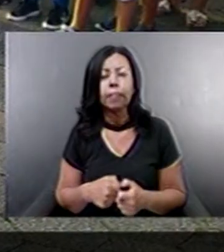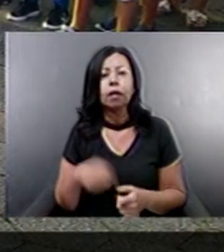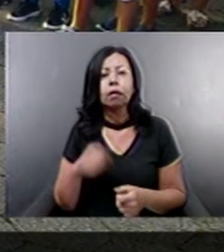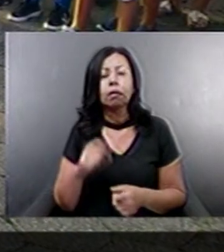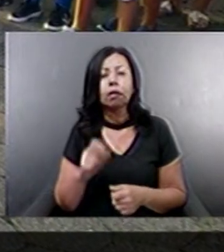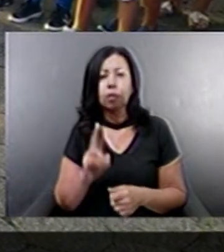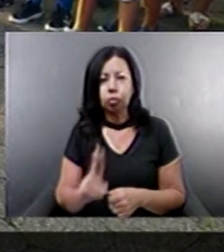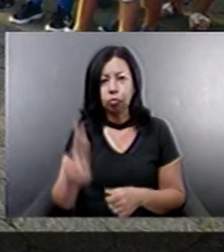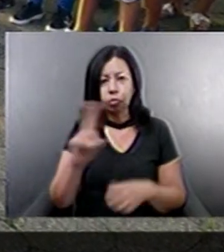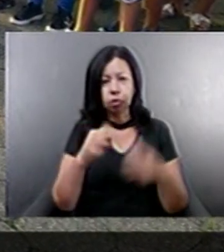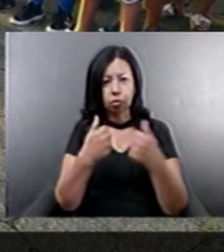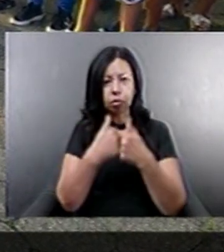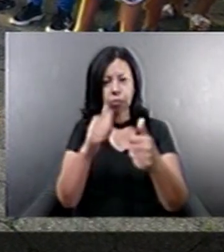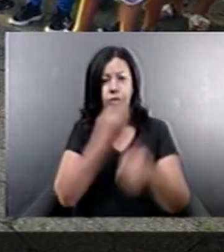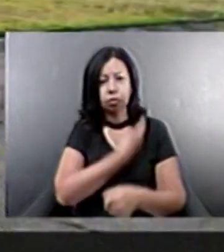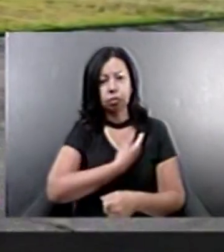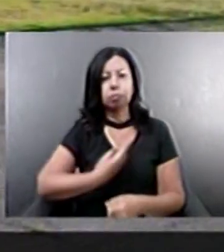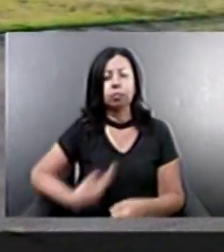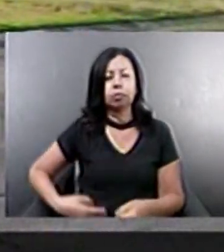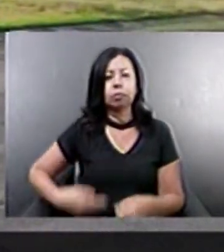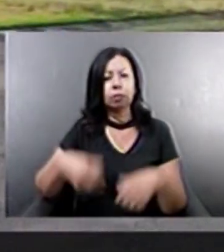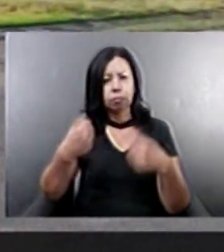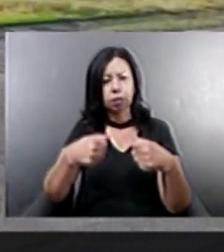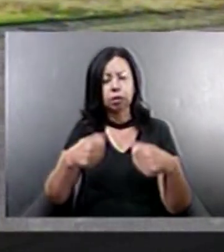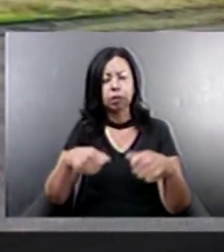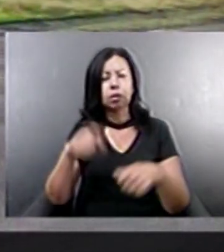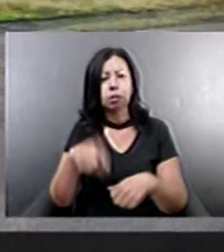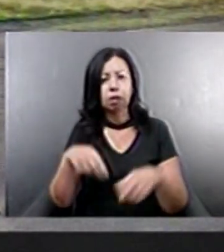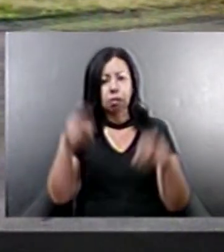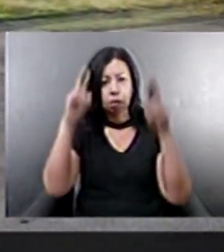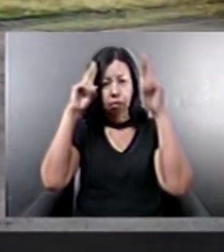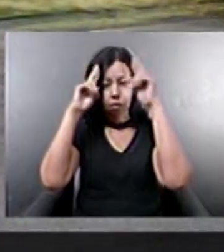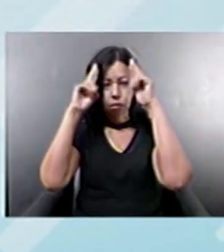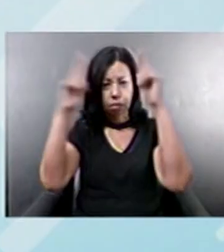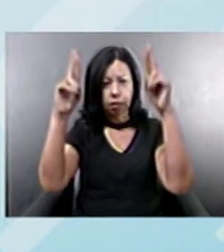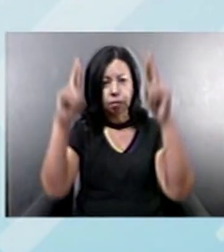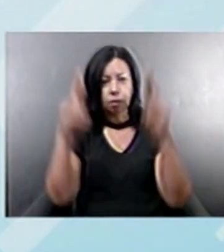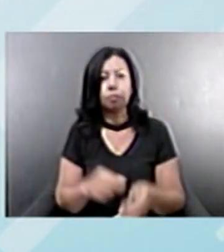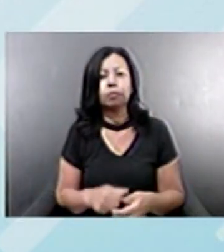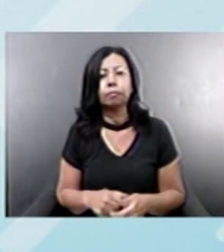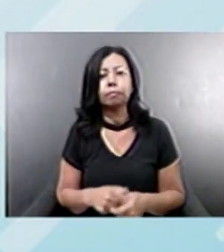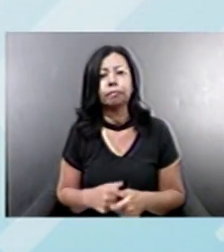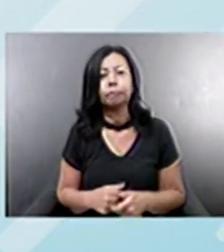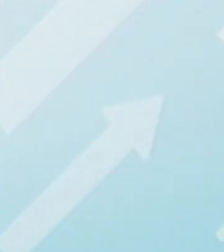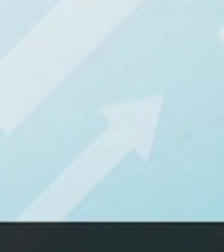Quem utiliza o transporte público merece respeito.